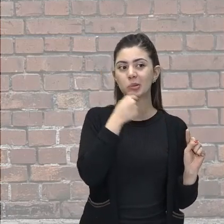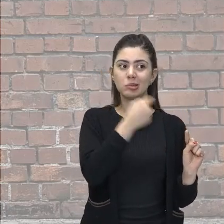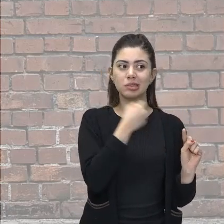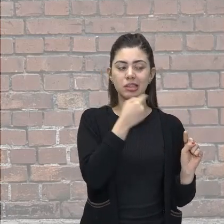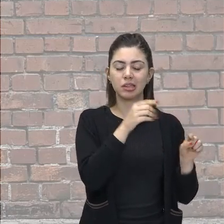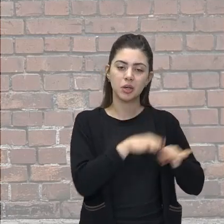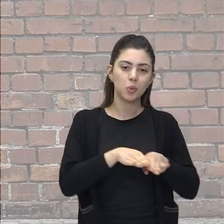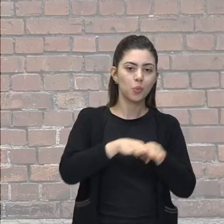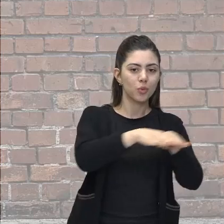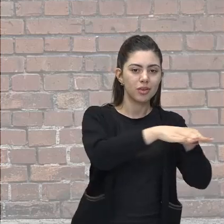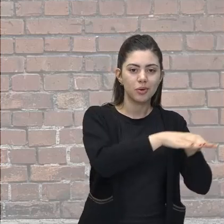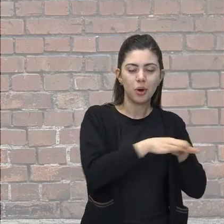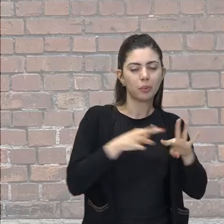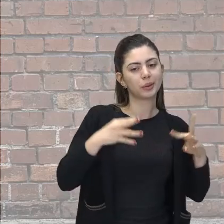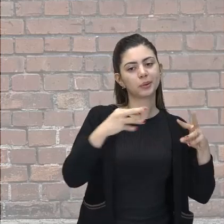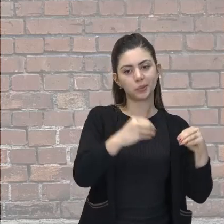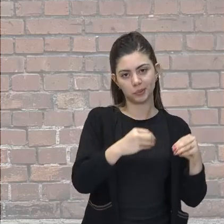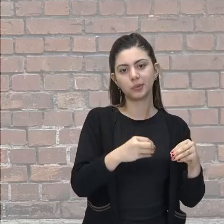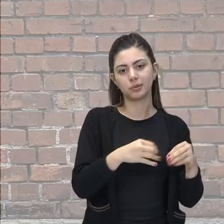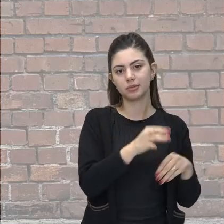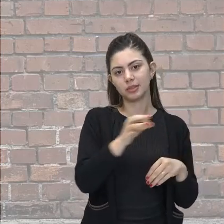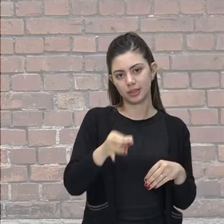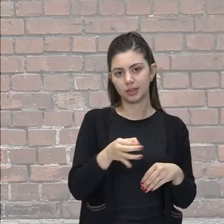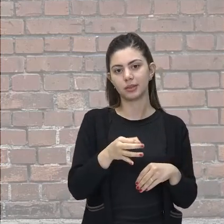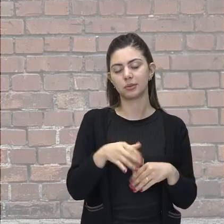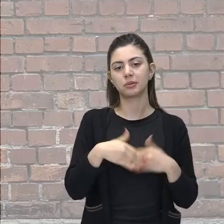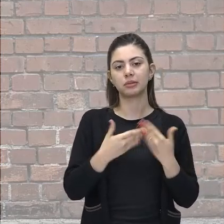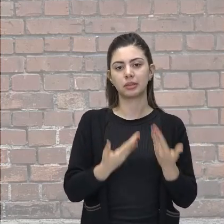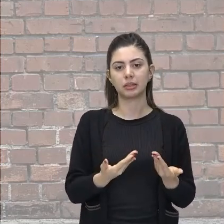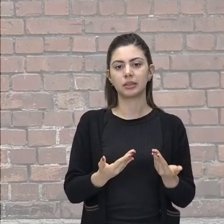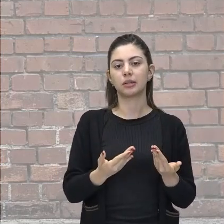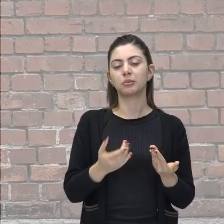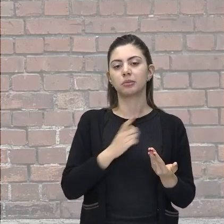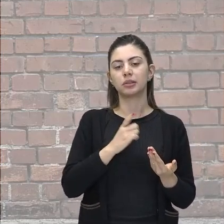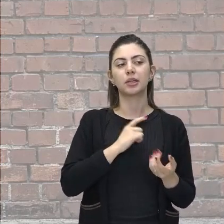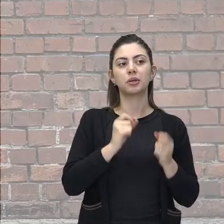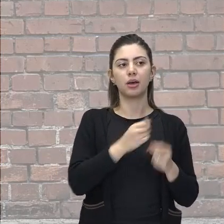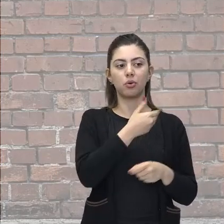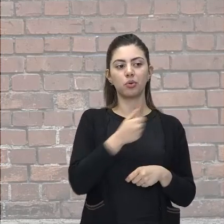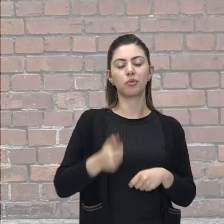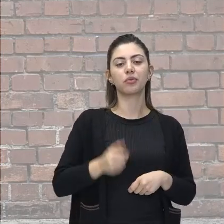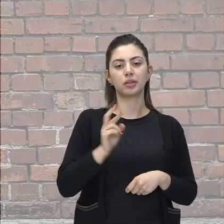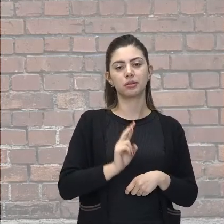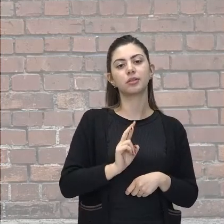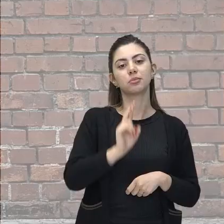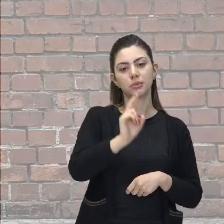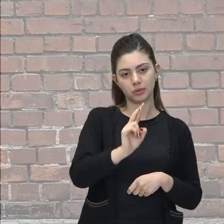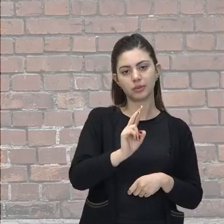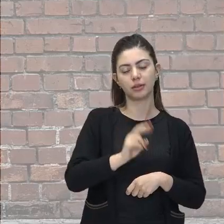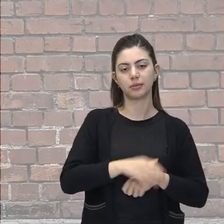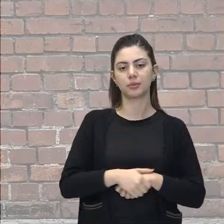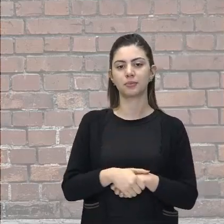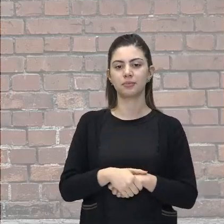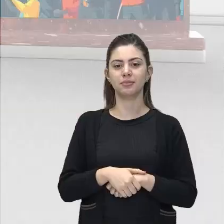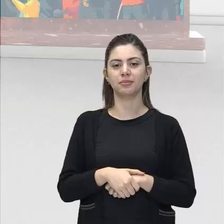final, né, que é então o comunismo sem então esse poder do Estado e a sociedade então igualitária.